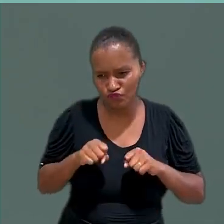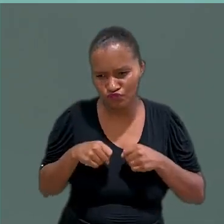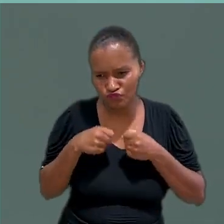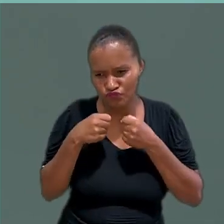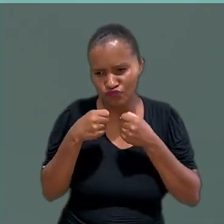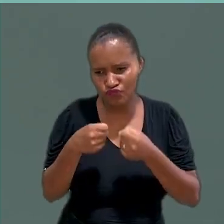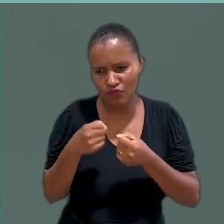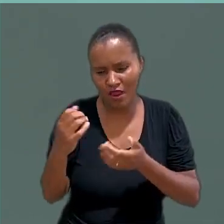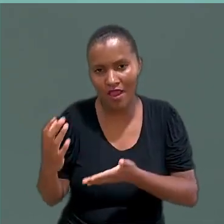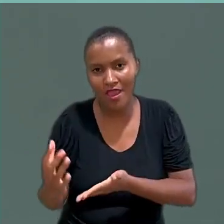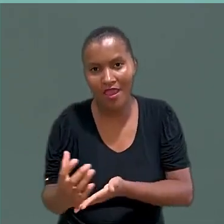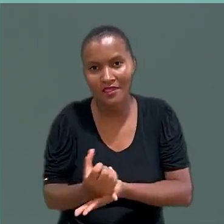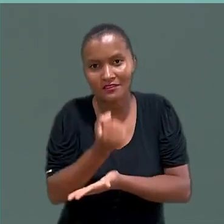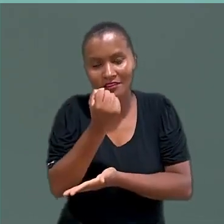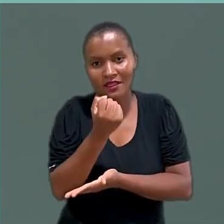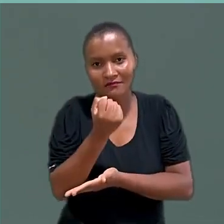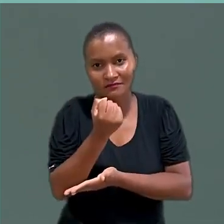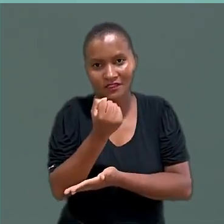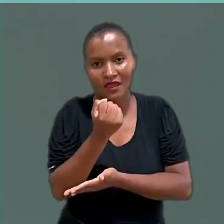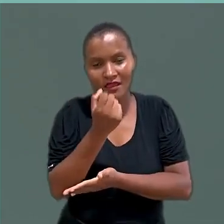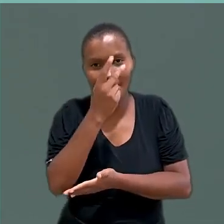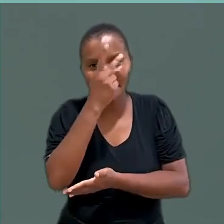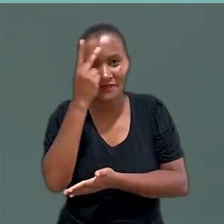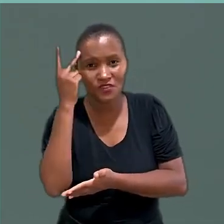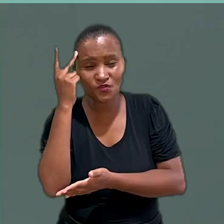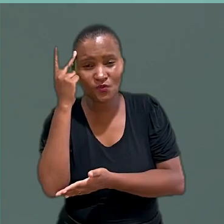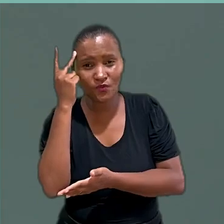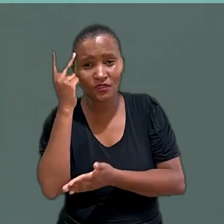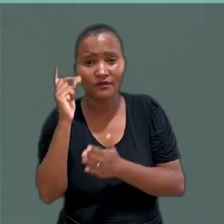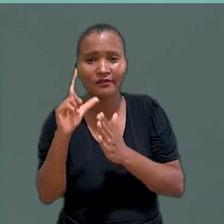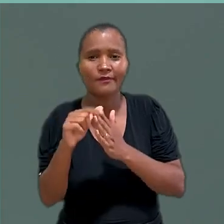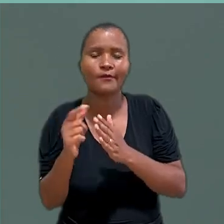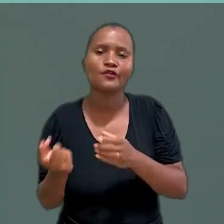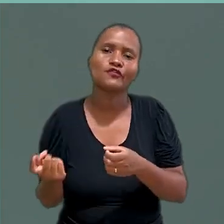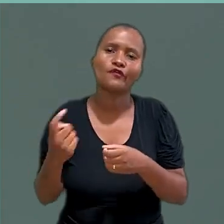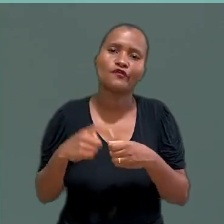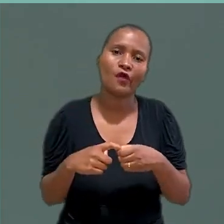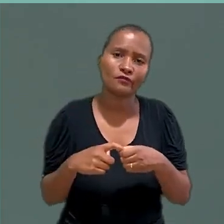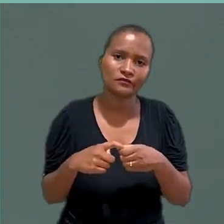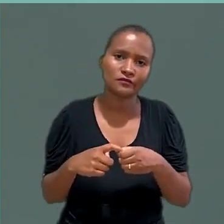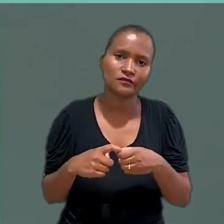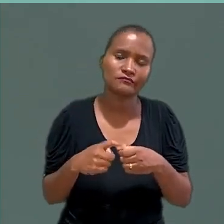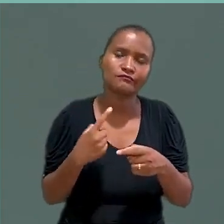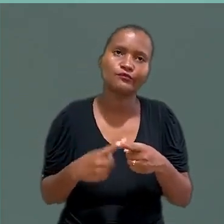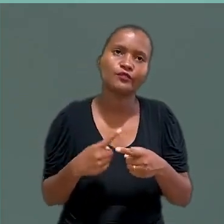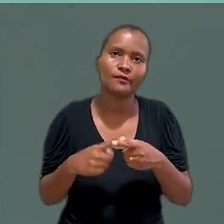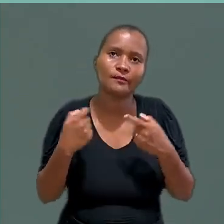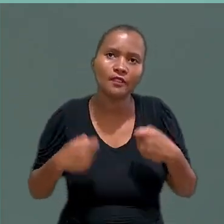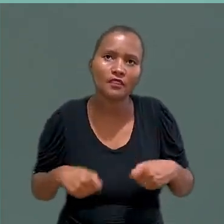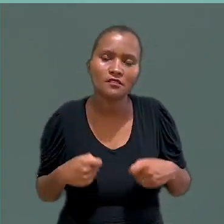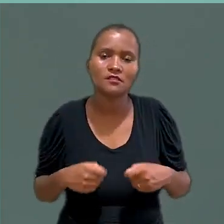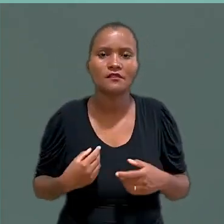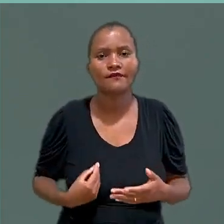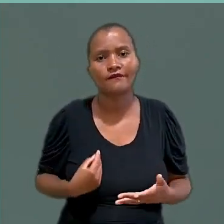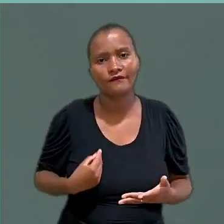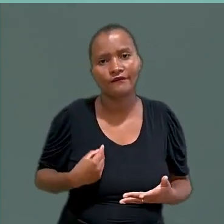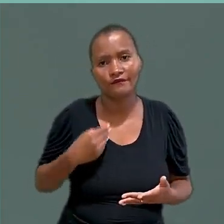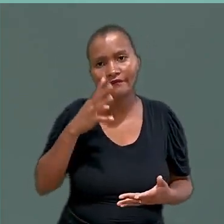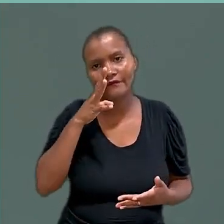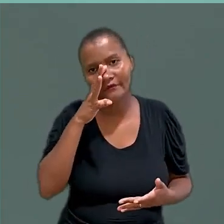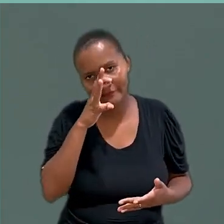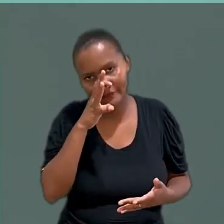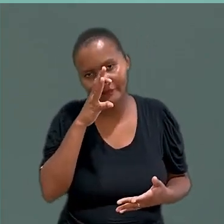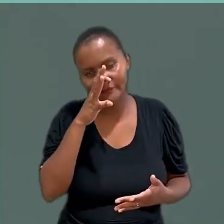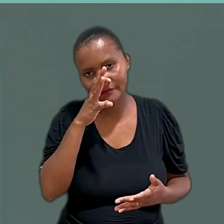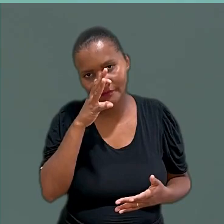esforço vai resultar num retorno pela necessidade de sobrevivência dessa pessoa